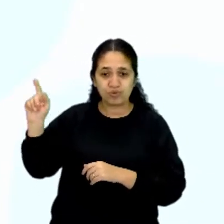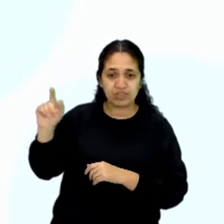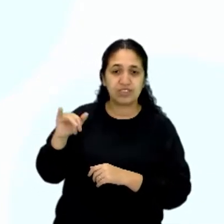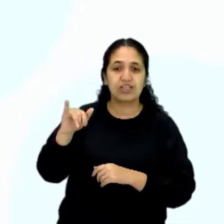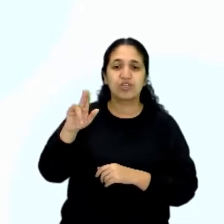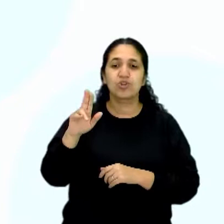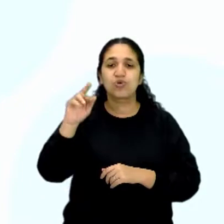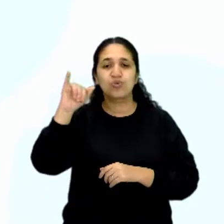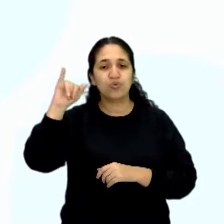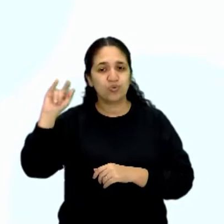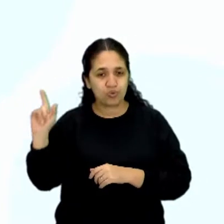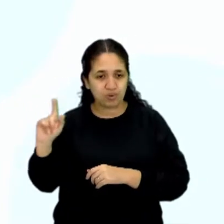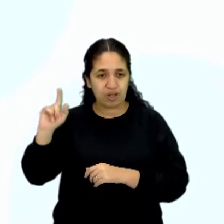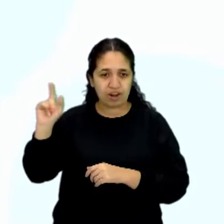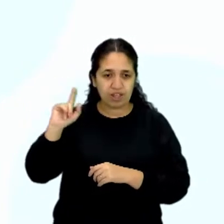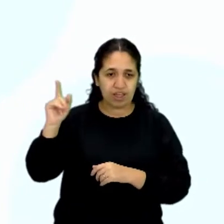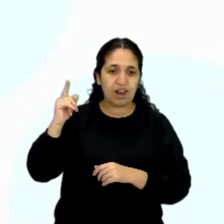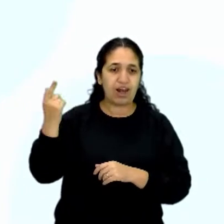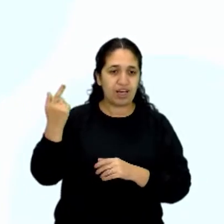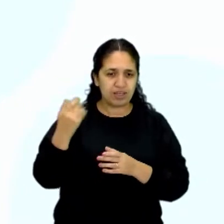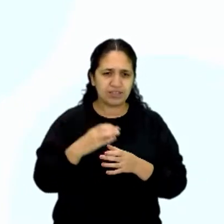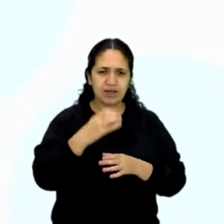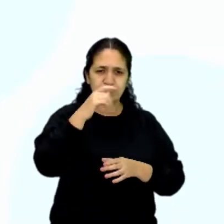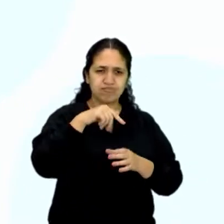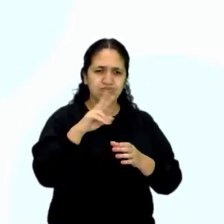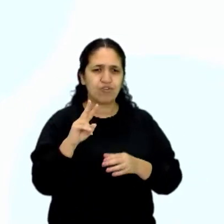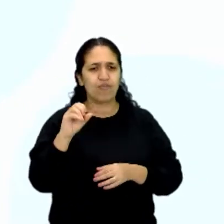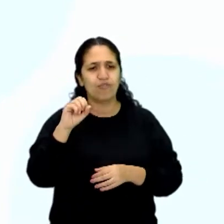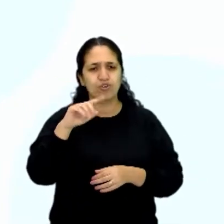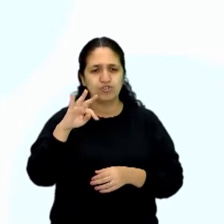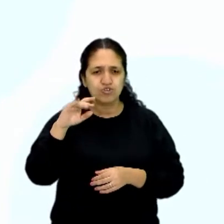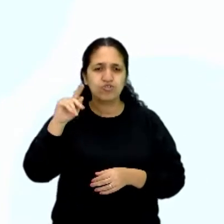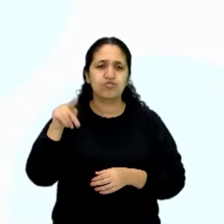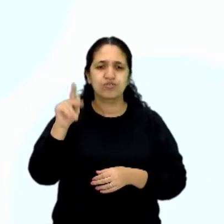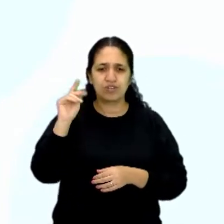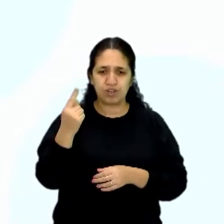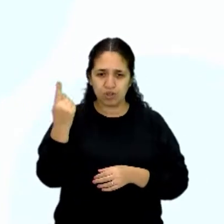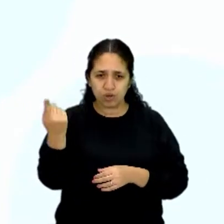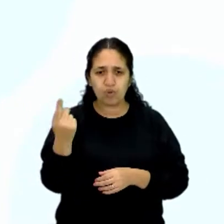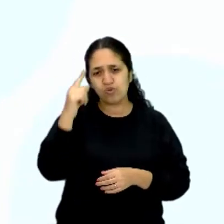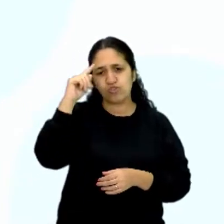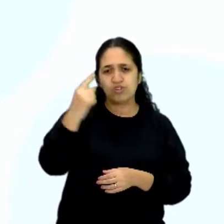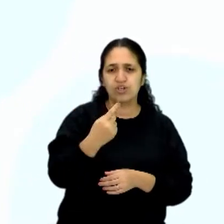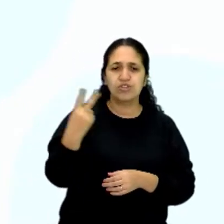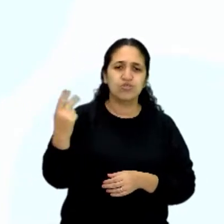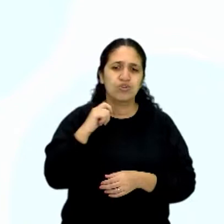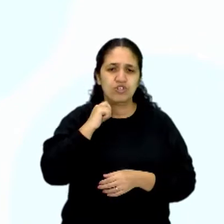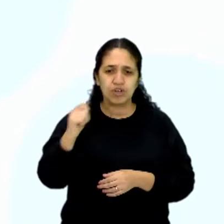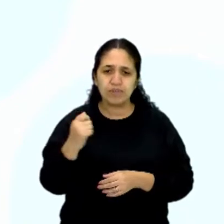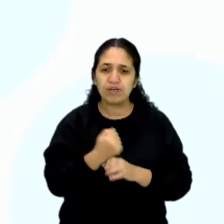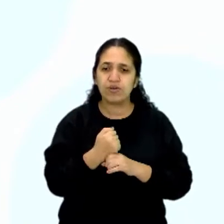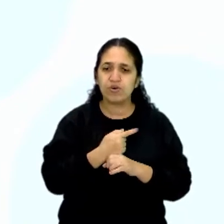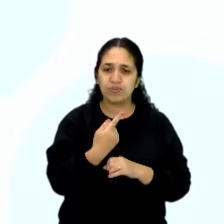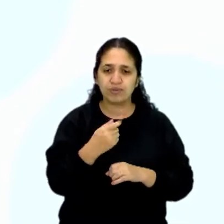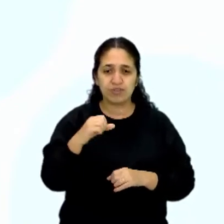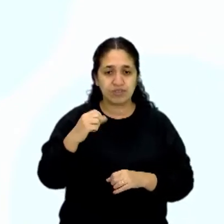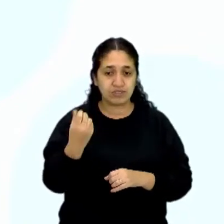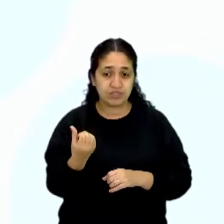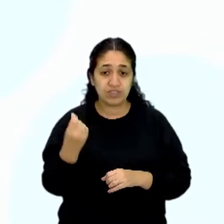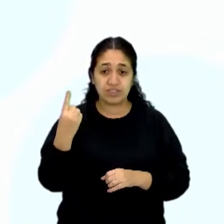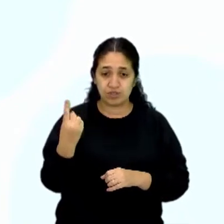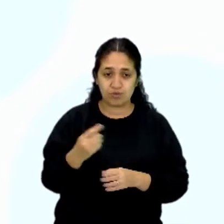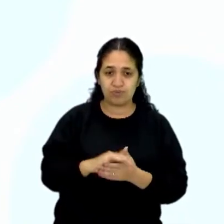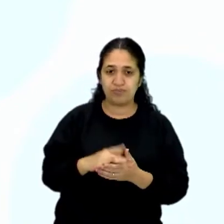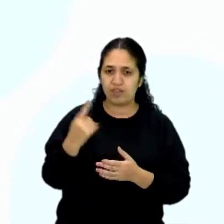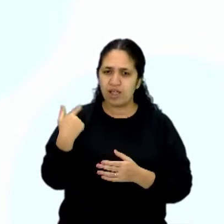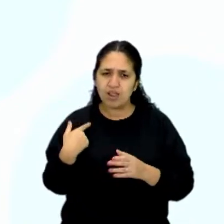Gagarin, a bordo da nave Vostok 1, no dia 12 de abril de 1961. Ele não